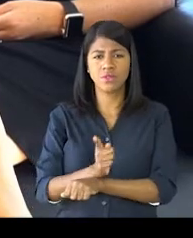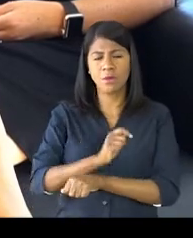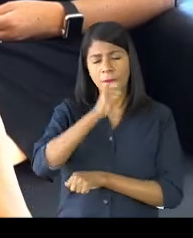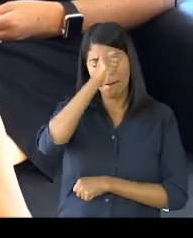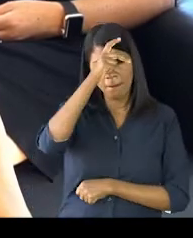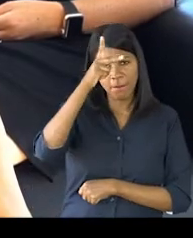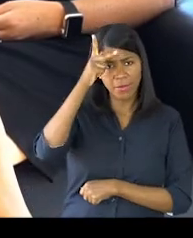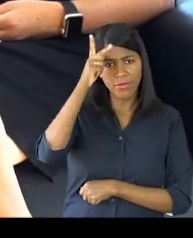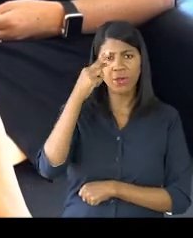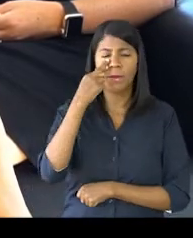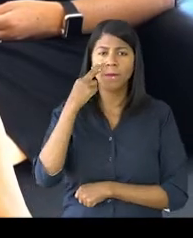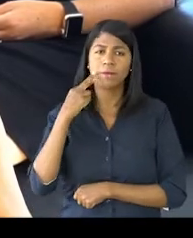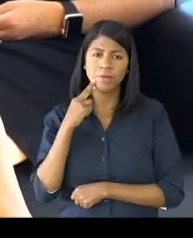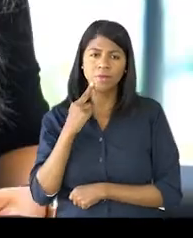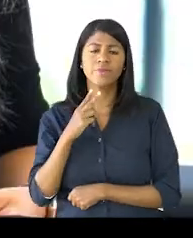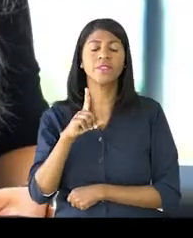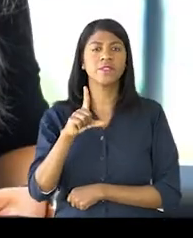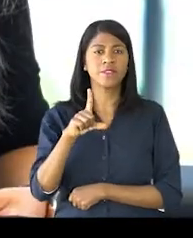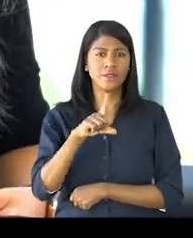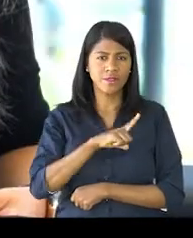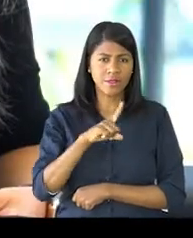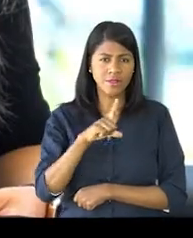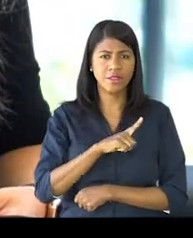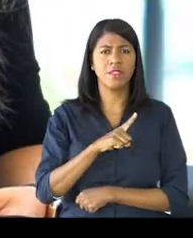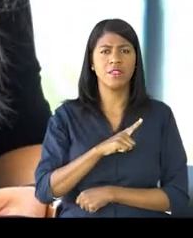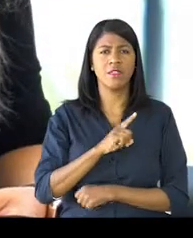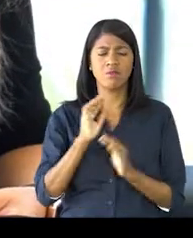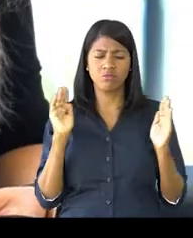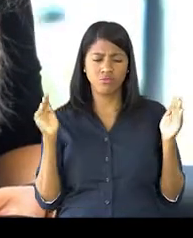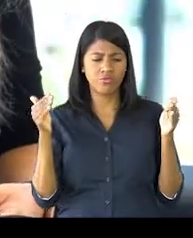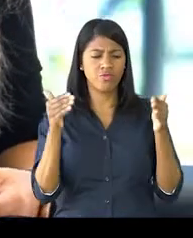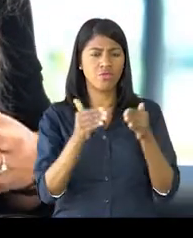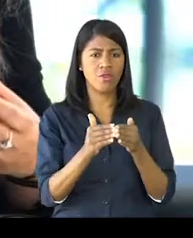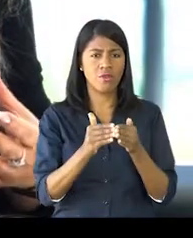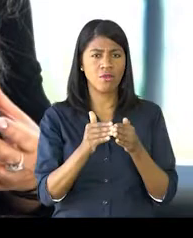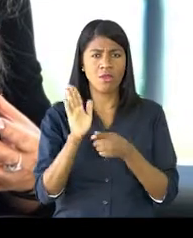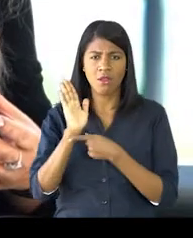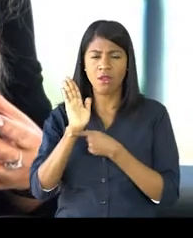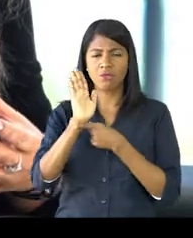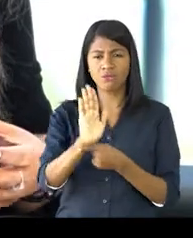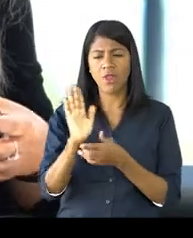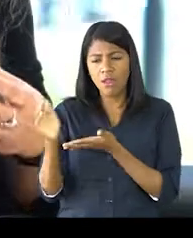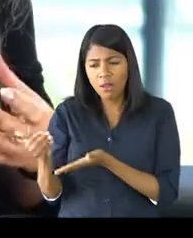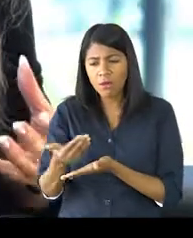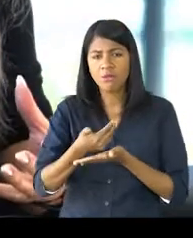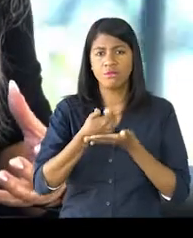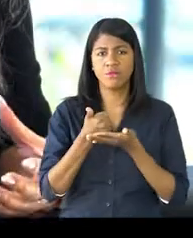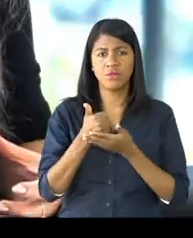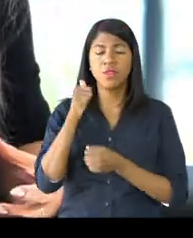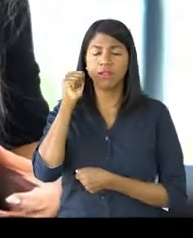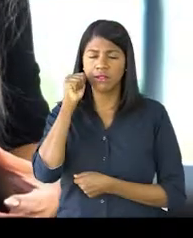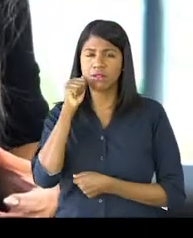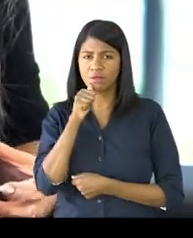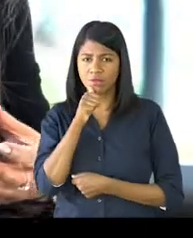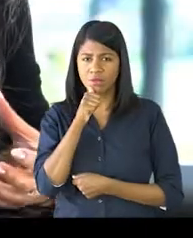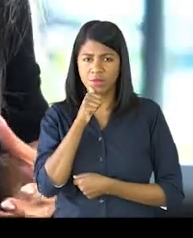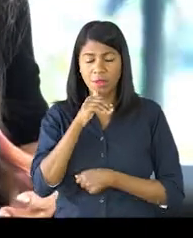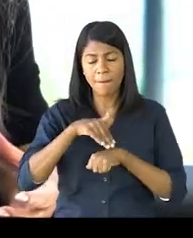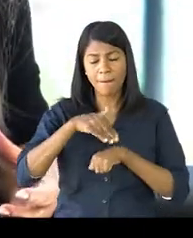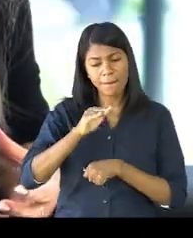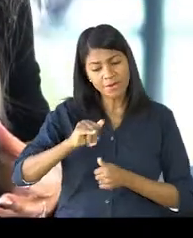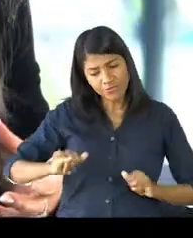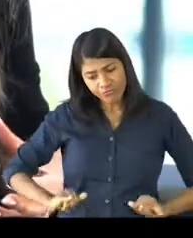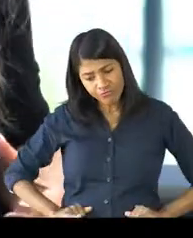desafiador, né, essa gestão do nosso prefeito Rogério Cruz, é ter como missão ajudar,